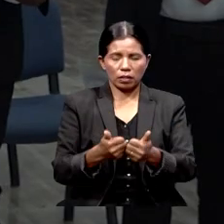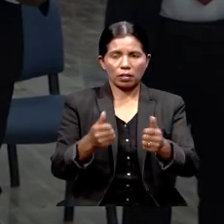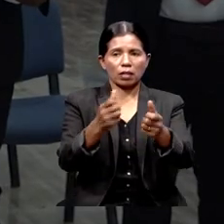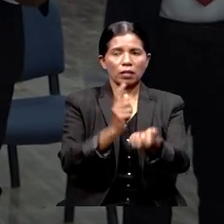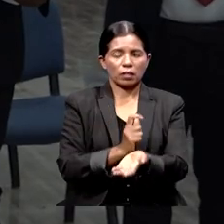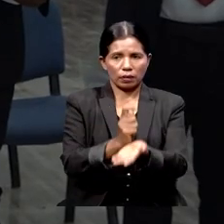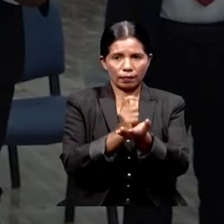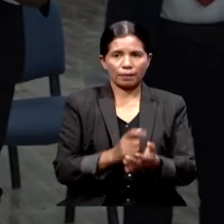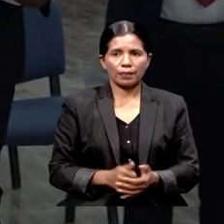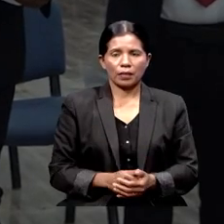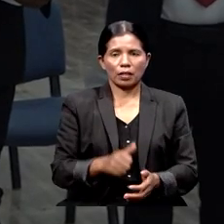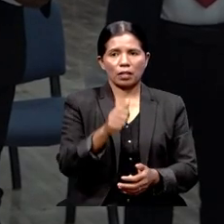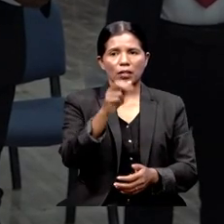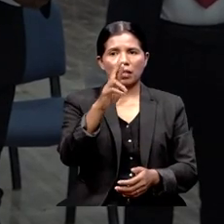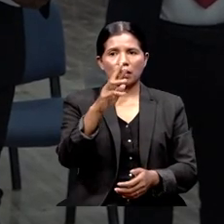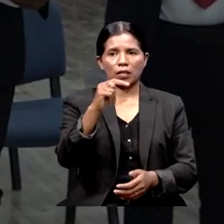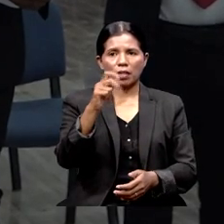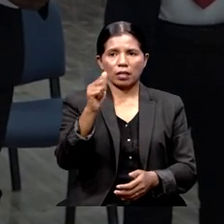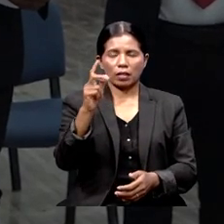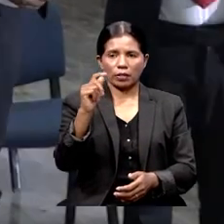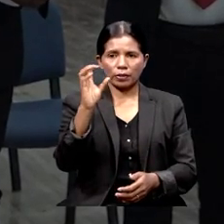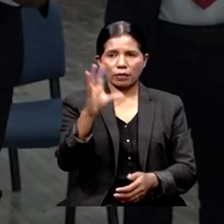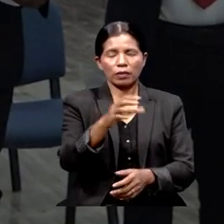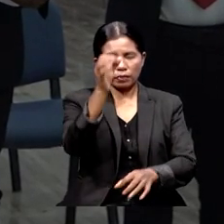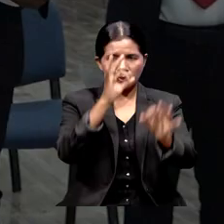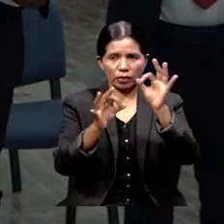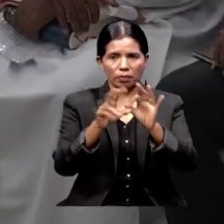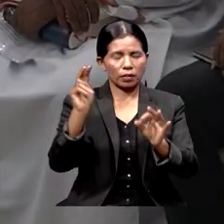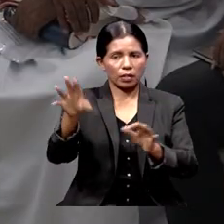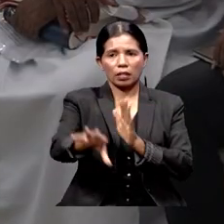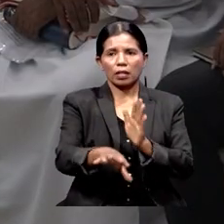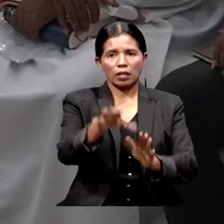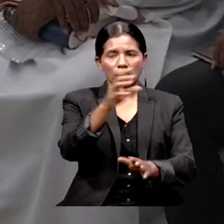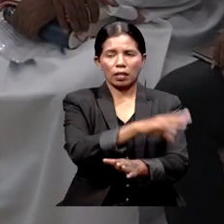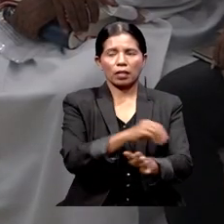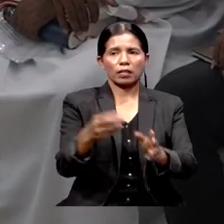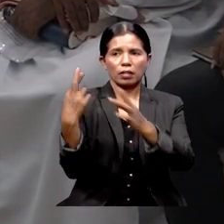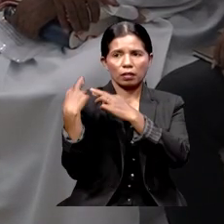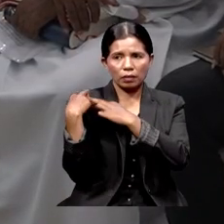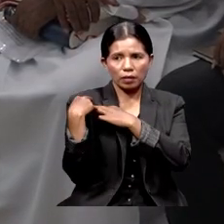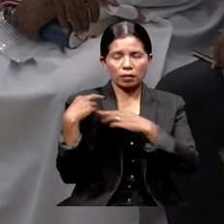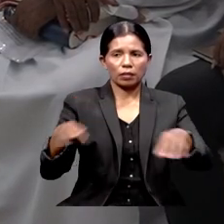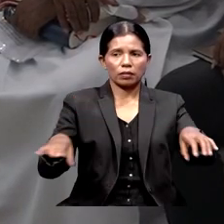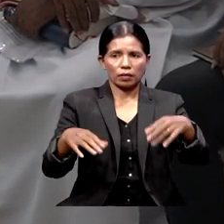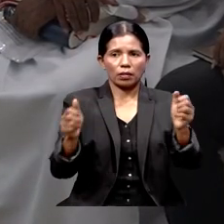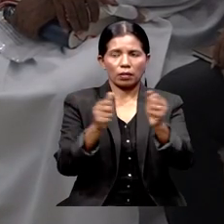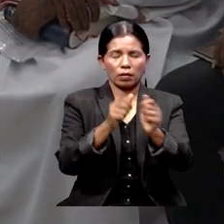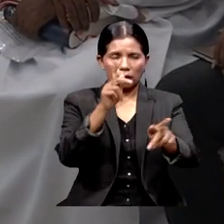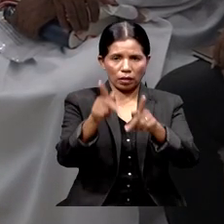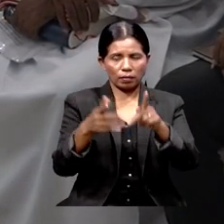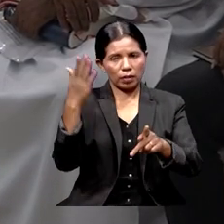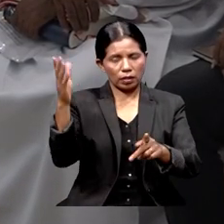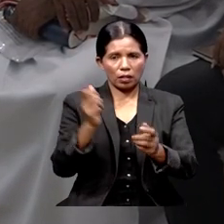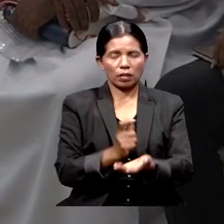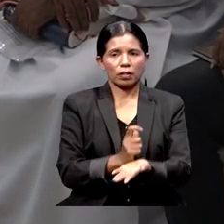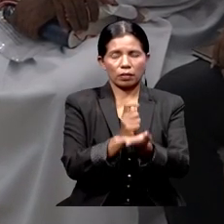ne empossada Arnaldo Gomes Hatete, confiança ne ben nyehetan, hanesan responsabilidade ho di serviço ho povo e a toro.